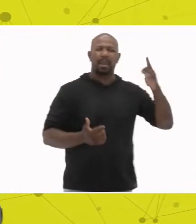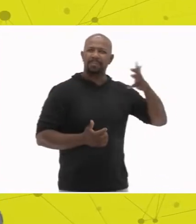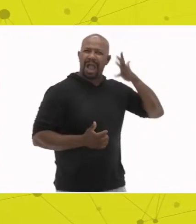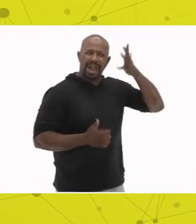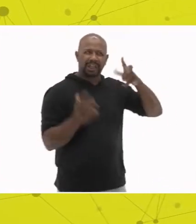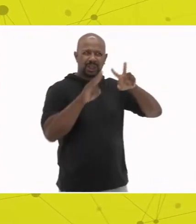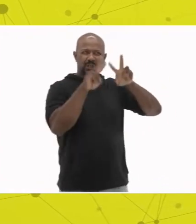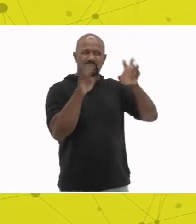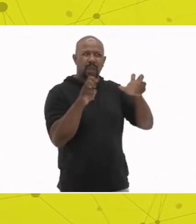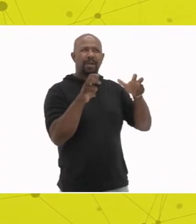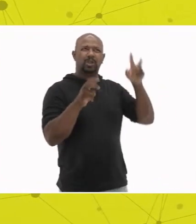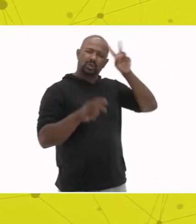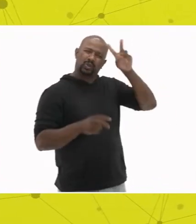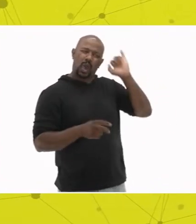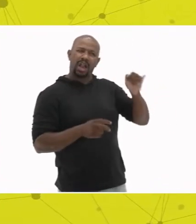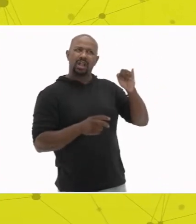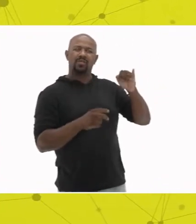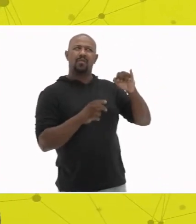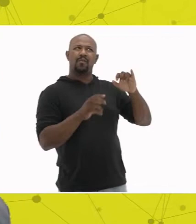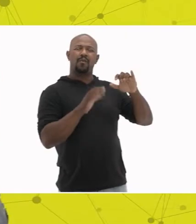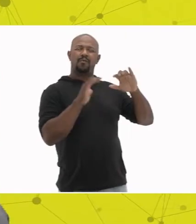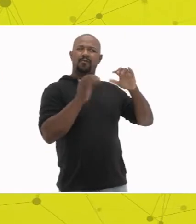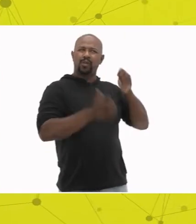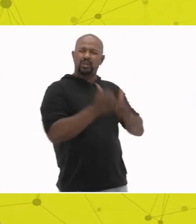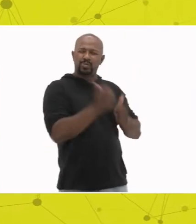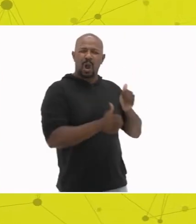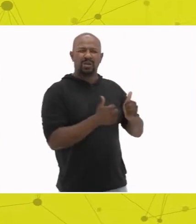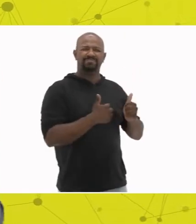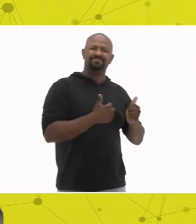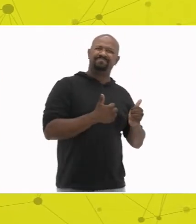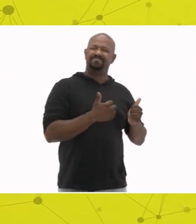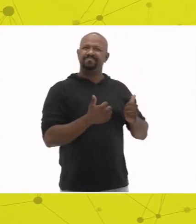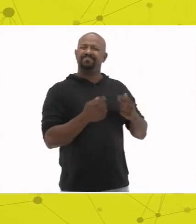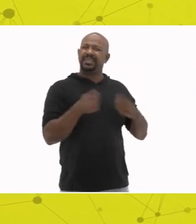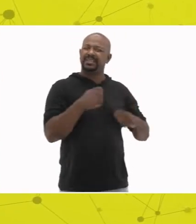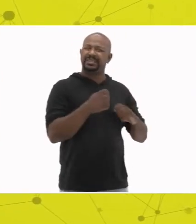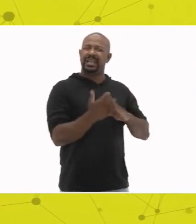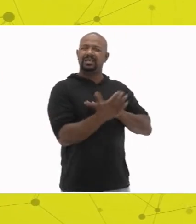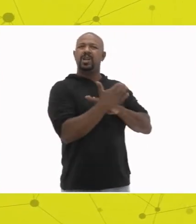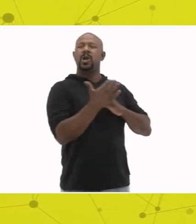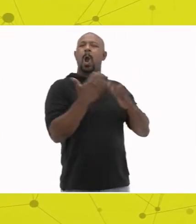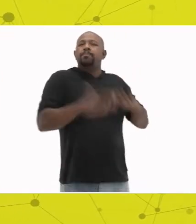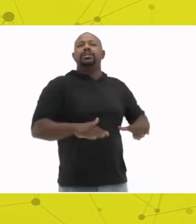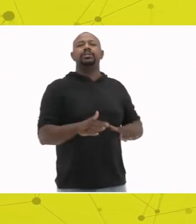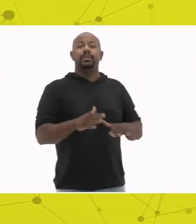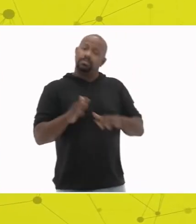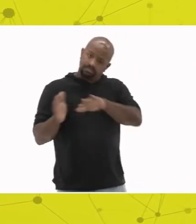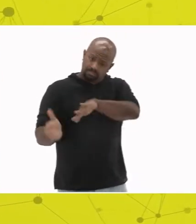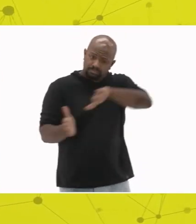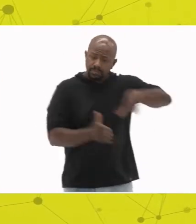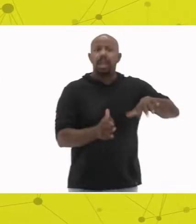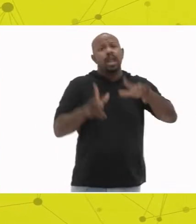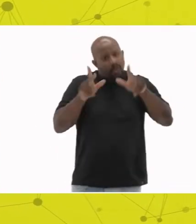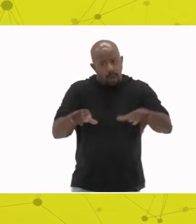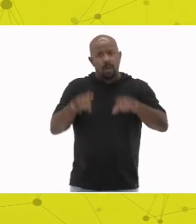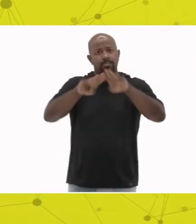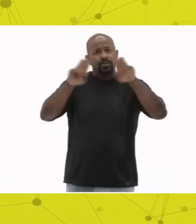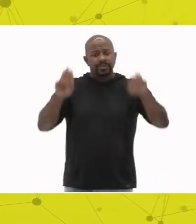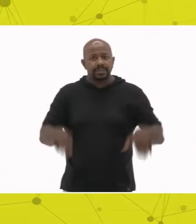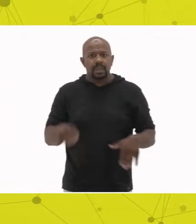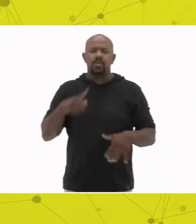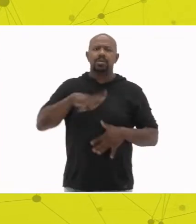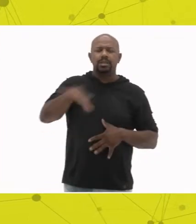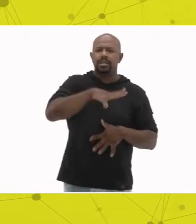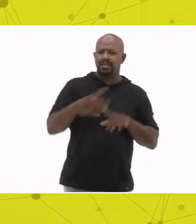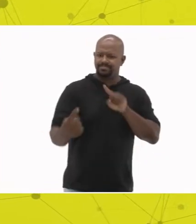uma palestra sobre a história do futebol, poderá exigir de você alguma forma de compensação. Assim, a questão é o que há no museu e no espaço